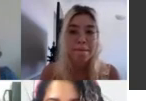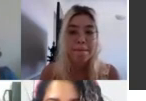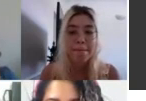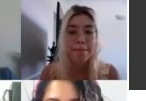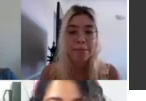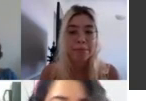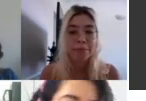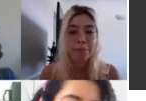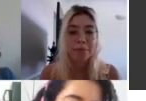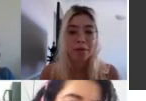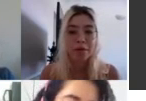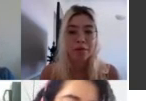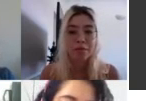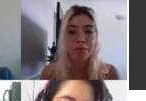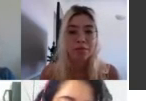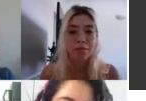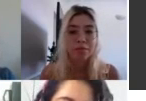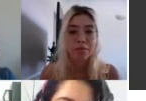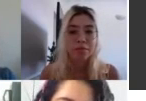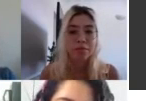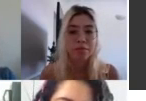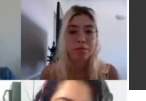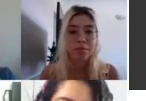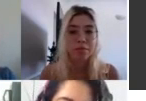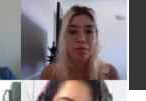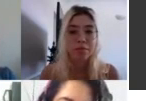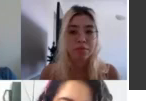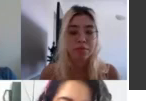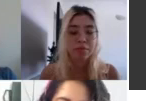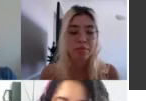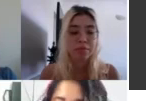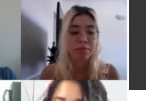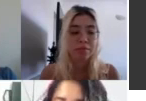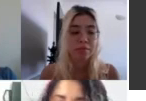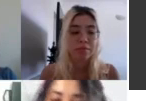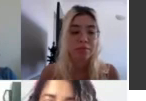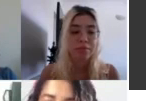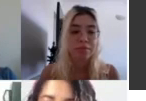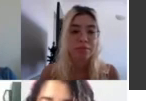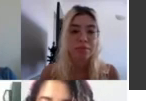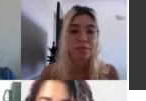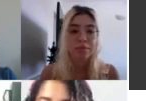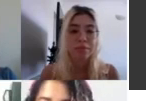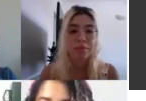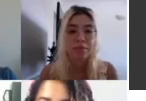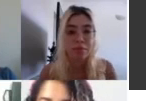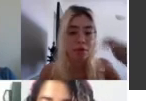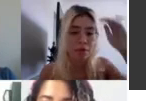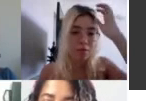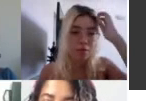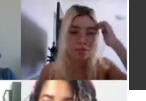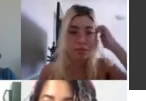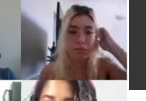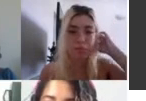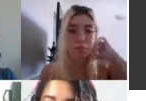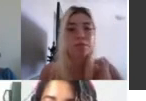PIBID tem, não só como um espaço de ressignificações formativas e práticas de